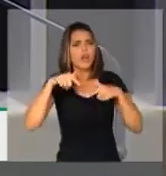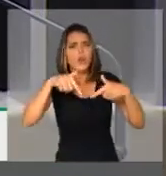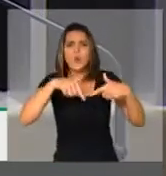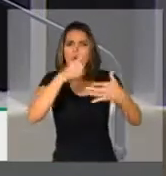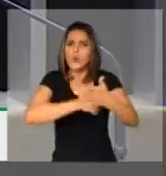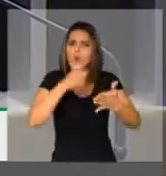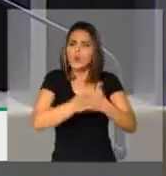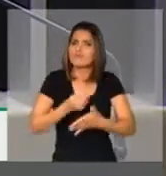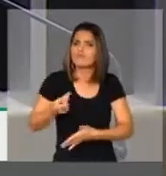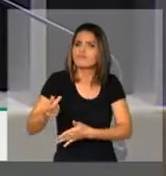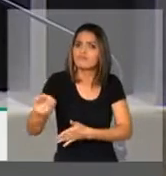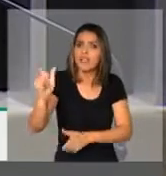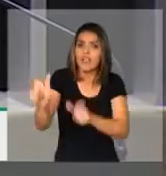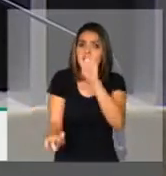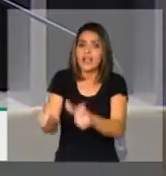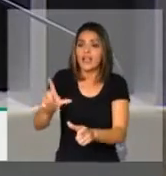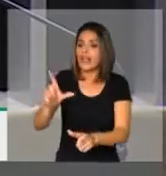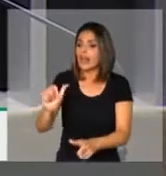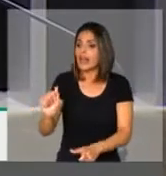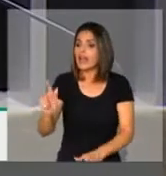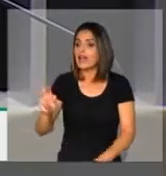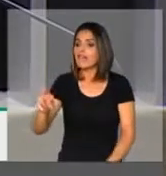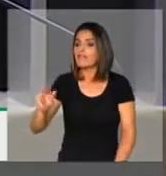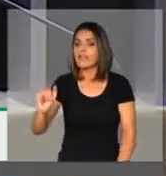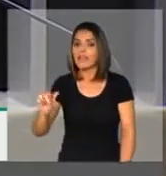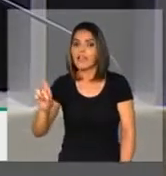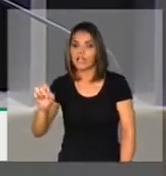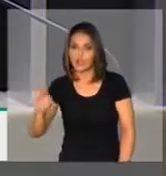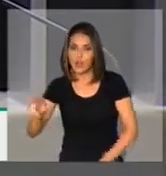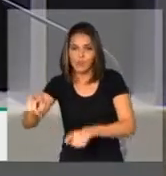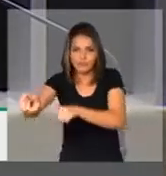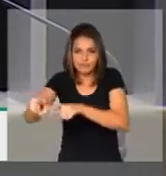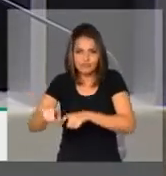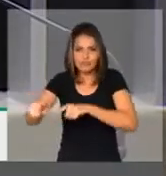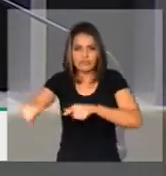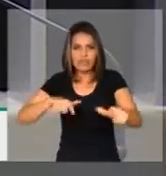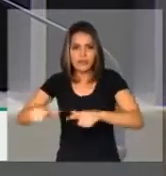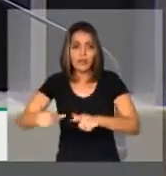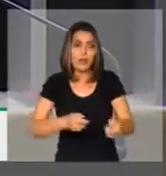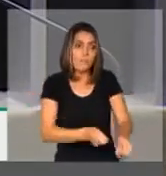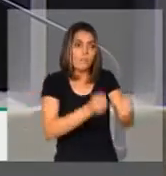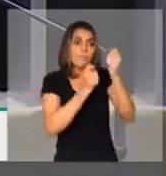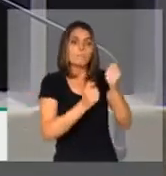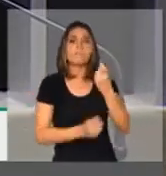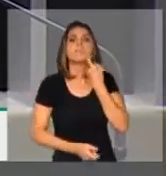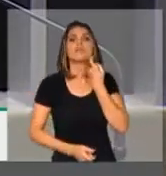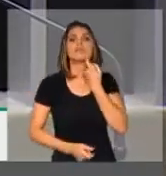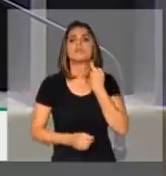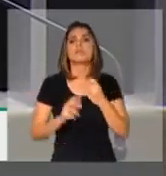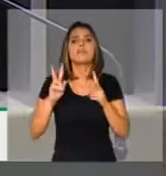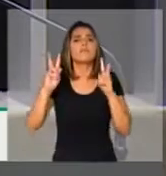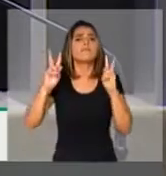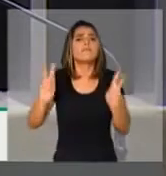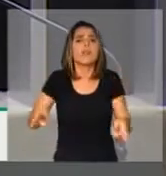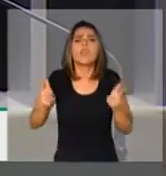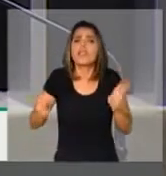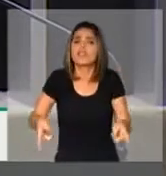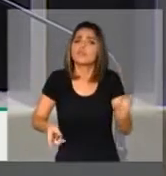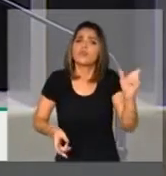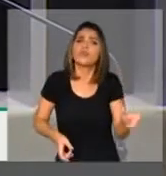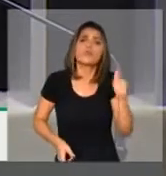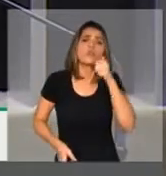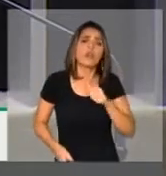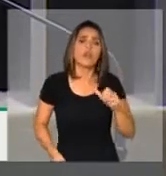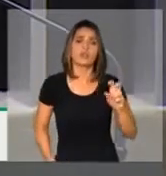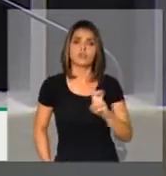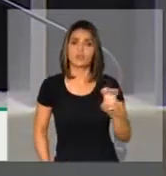para que lavradores e pescadores continuem se aposentando, a mulher com 55 anos e o homem com 60 anos de idade. É extremamente